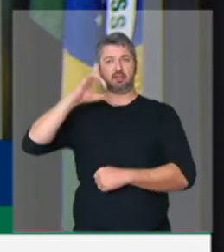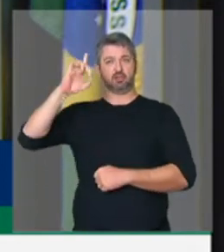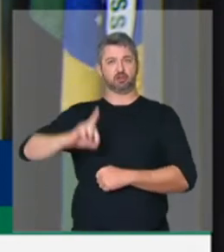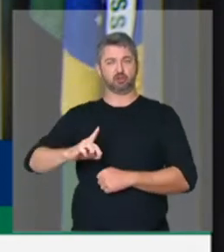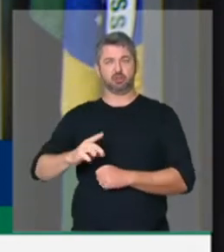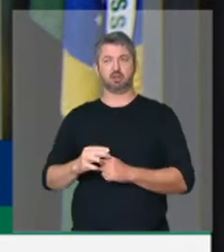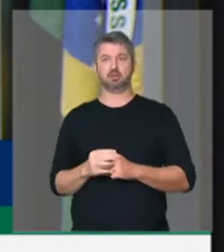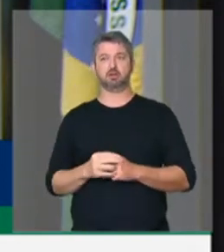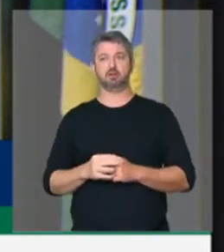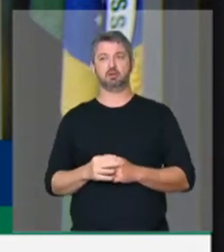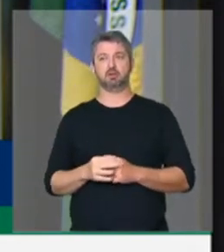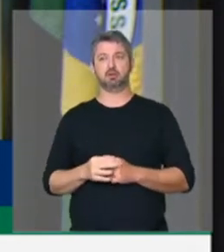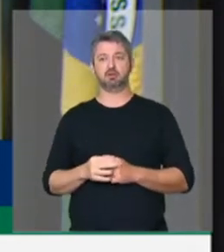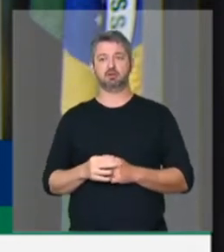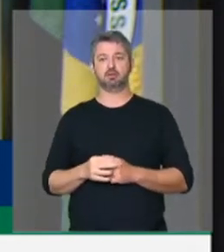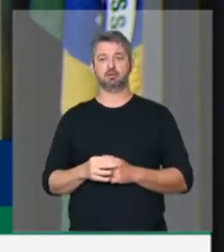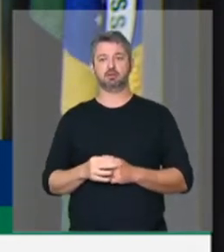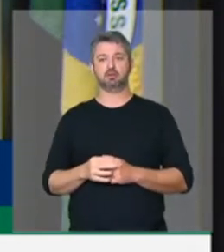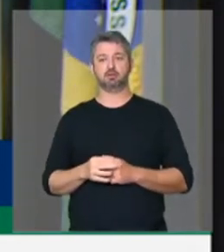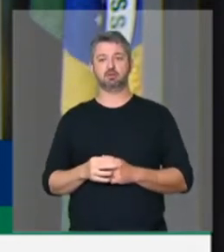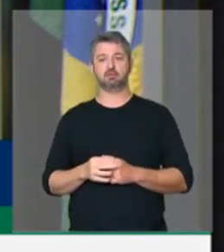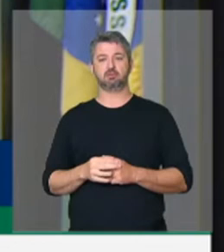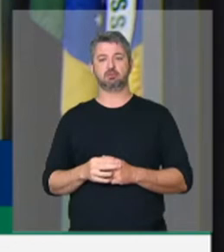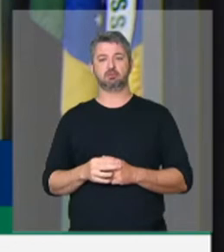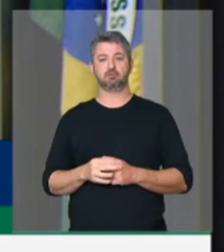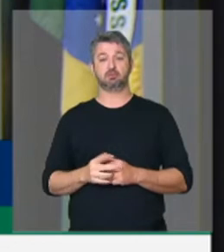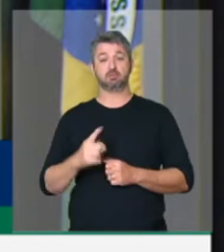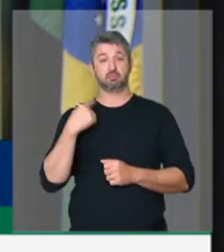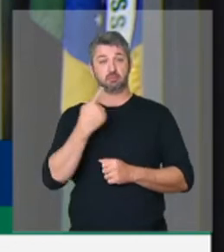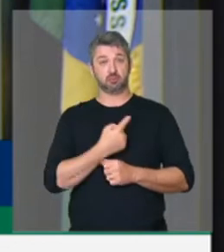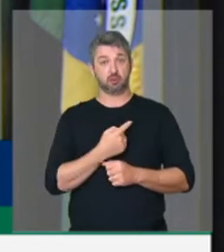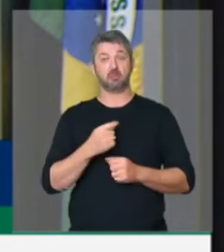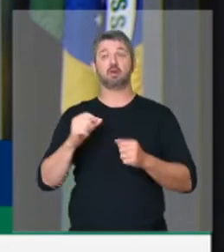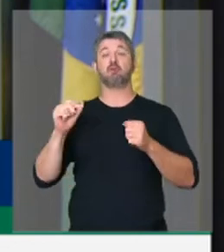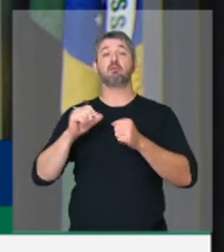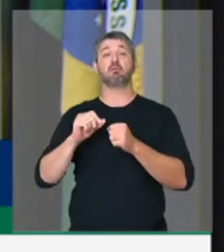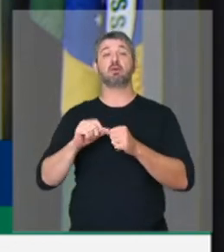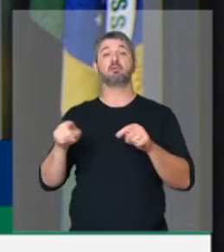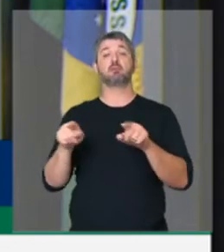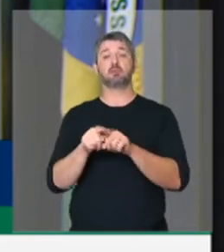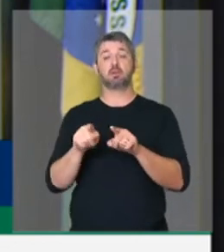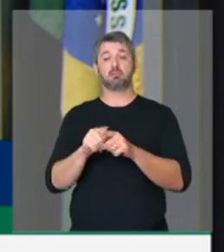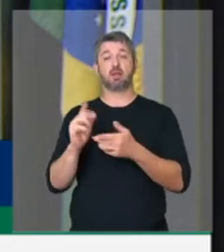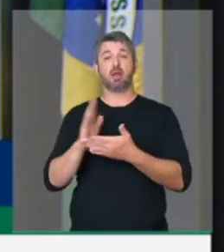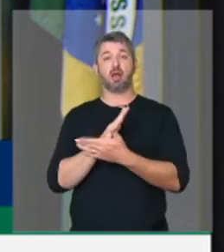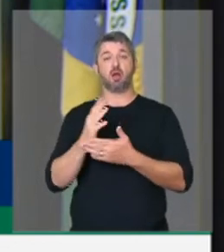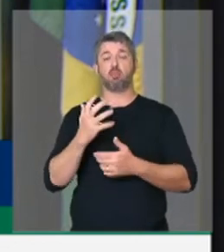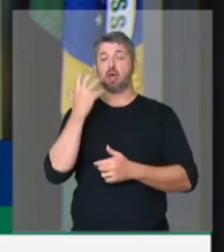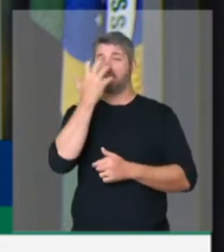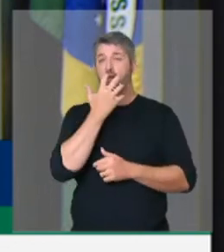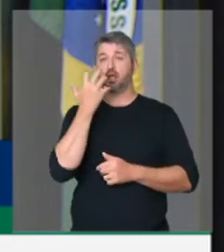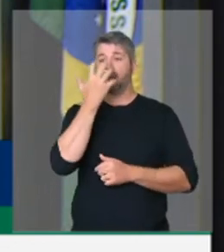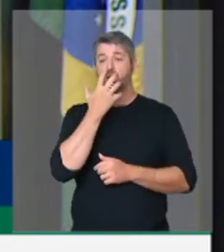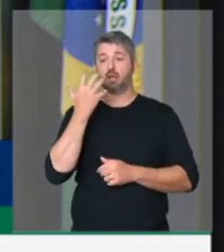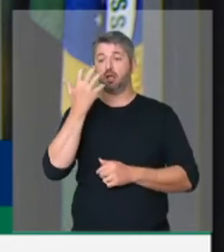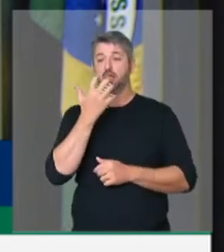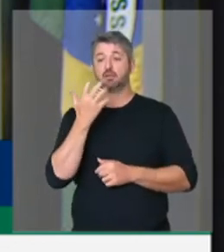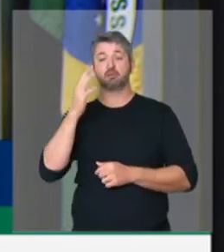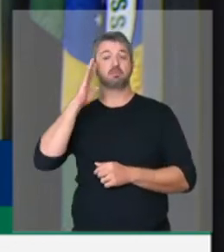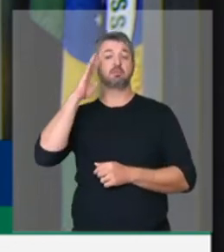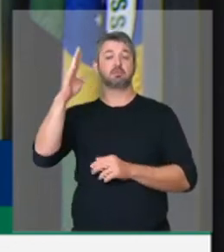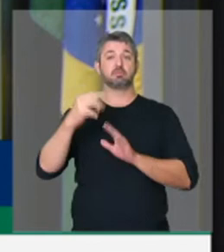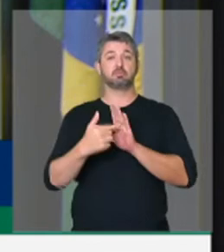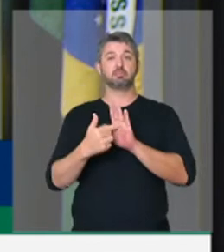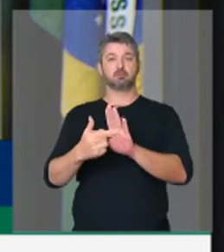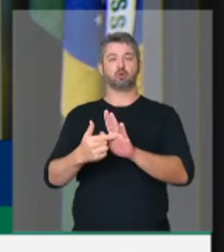legítima defesa. E nós, então, entoamos algumas canções justamente para mostrar